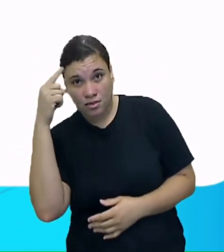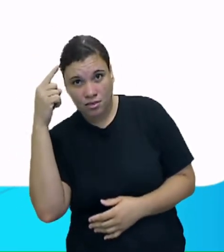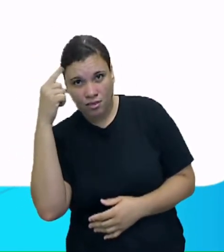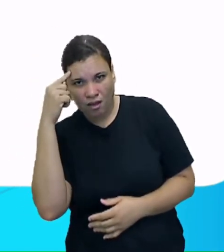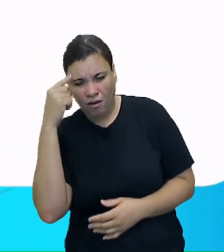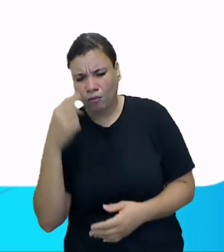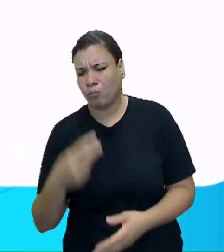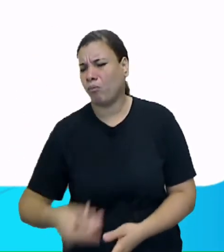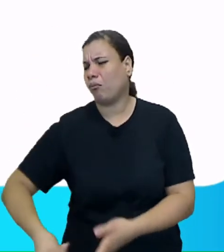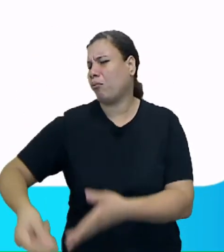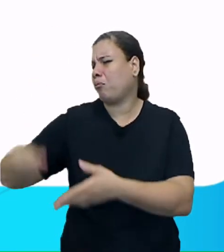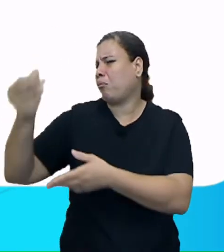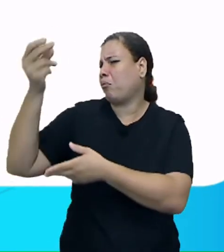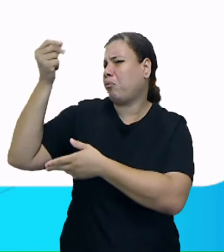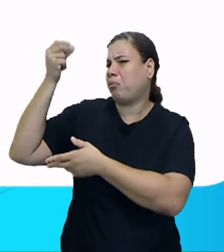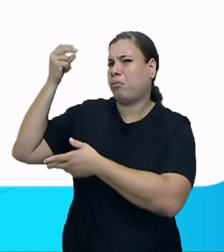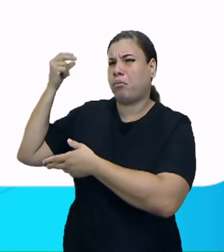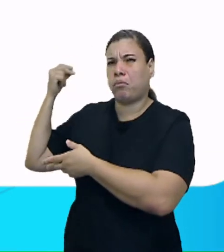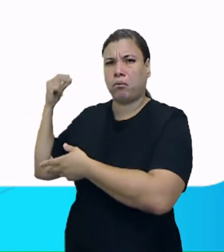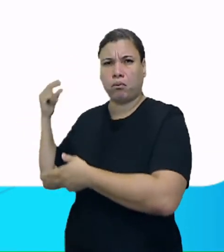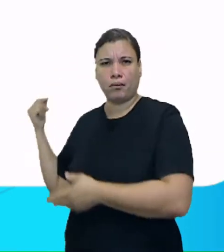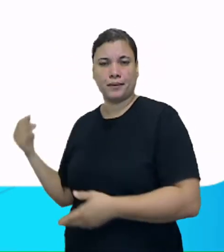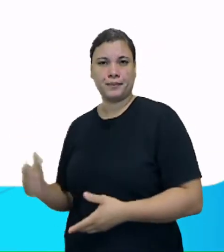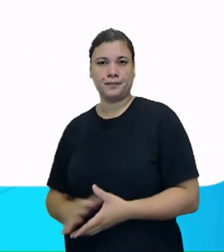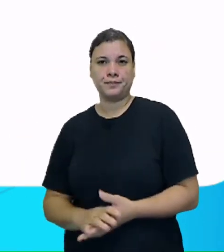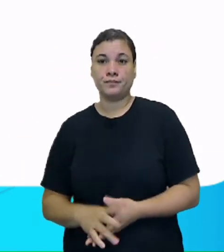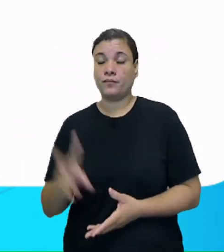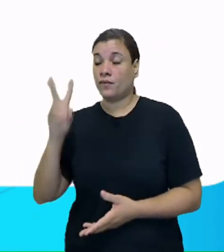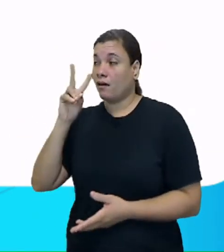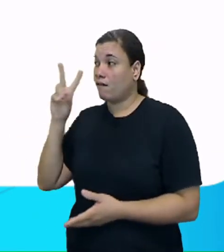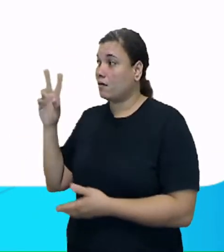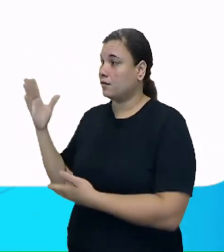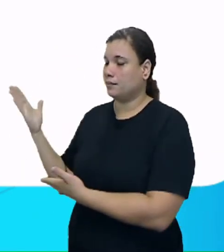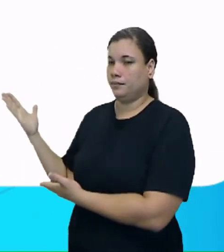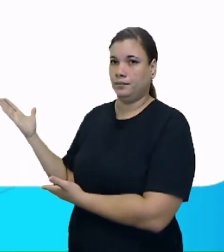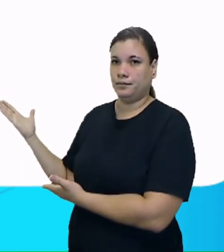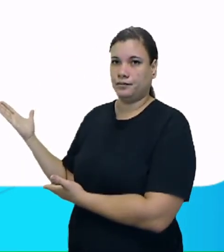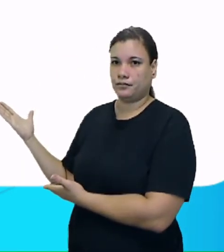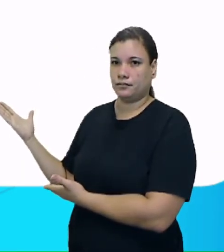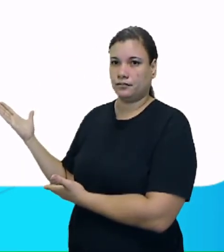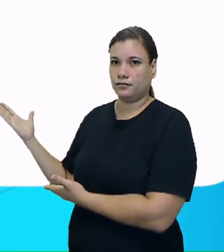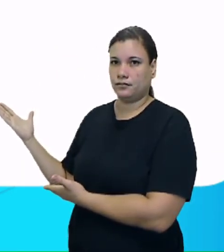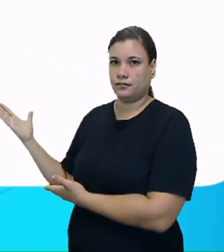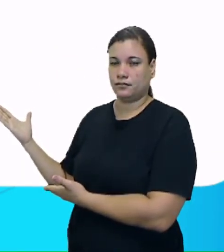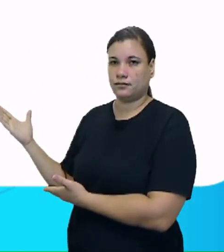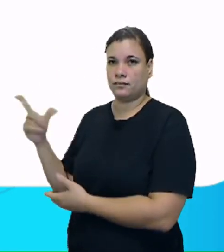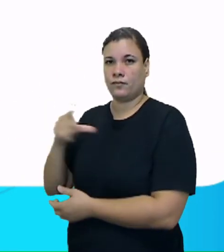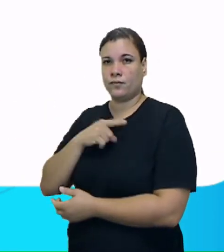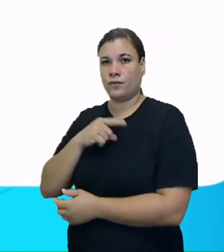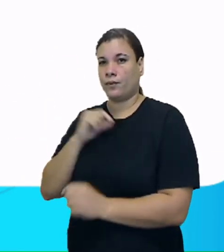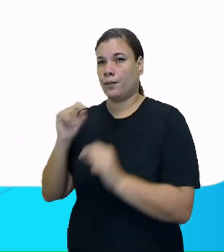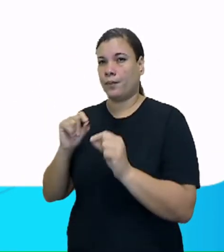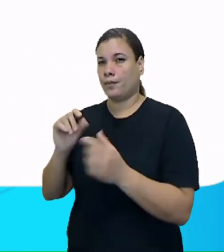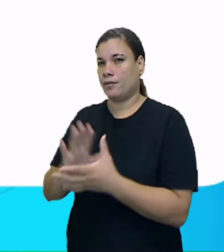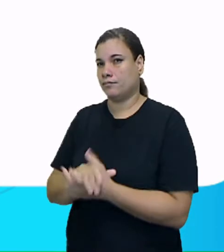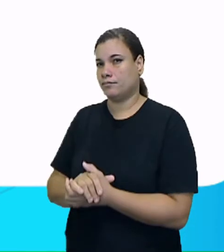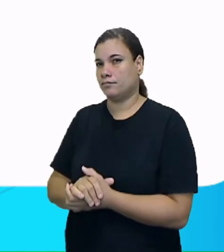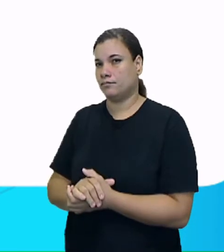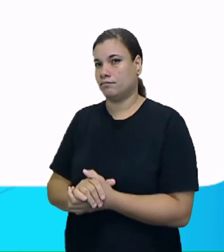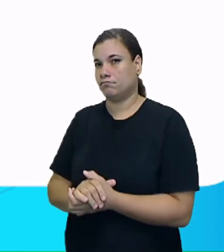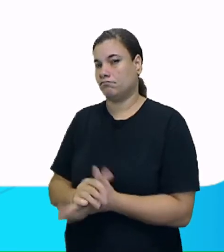imagem aí. Aqui nós temos o local onde a gente poderia colocar a ideia